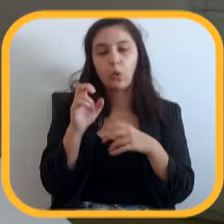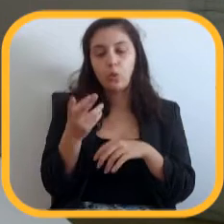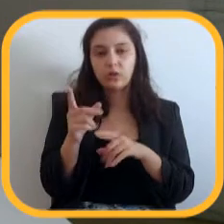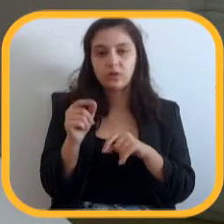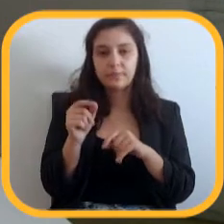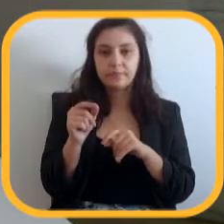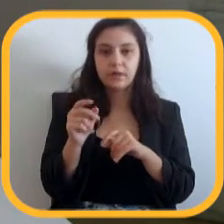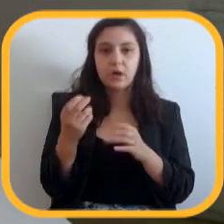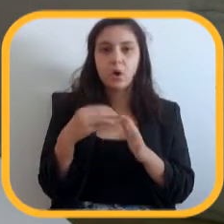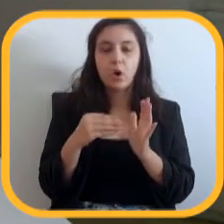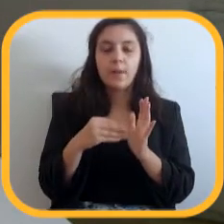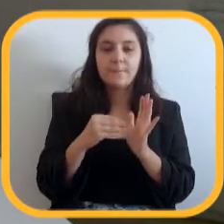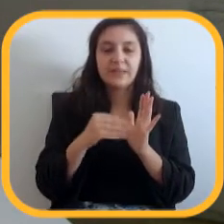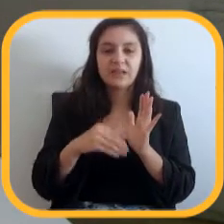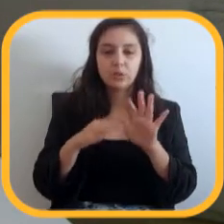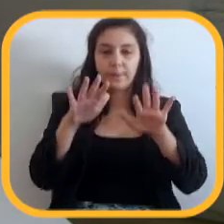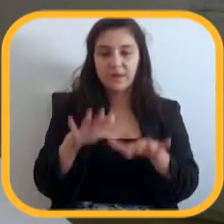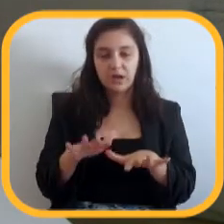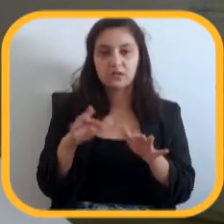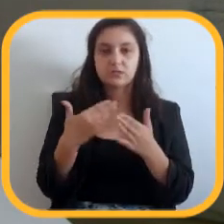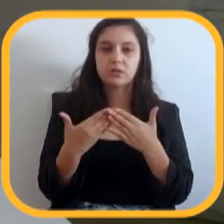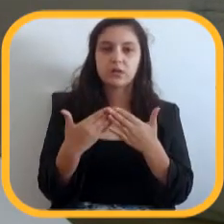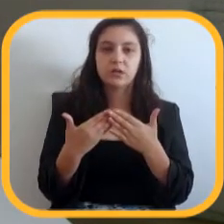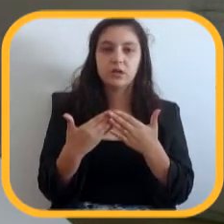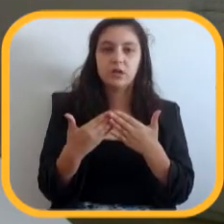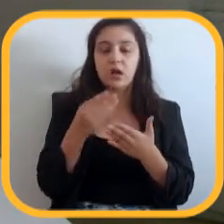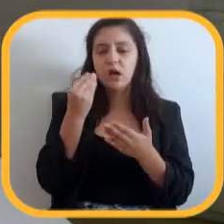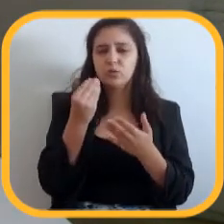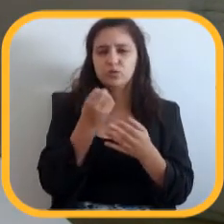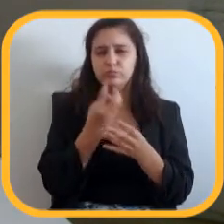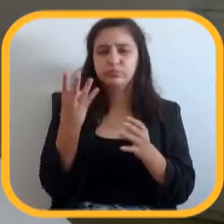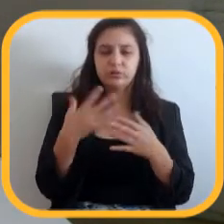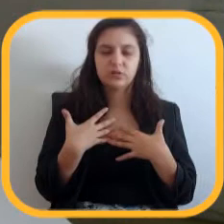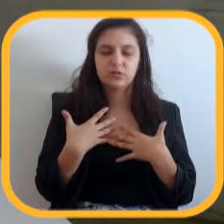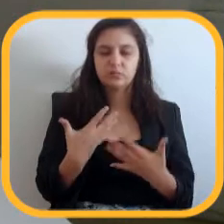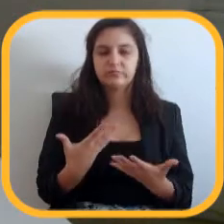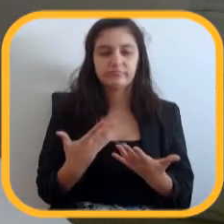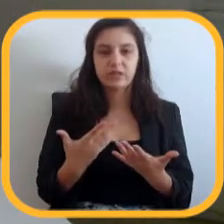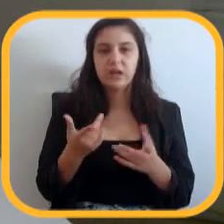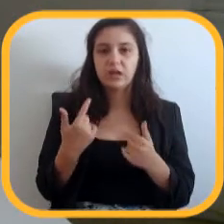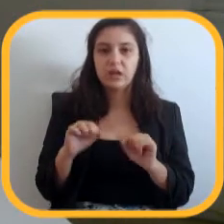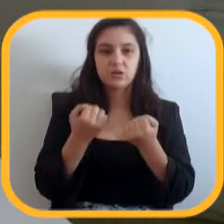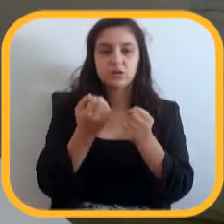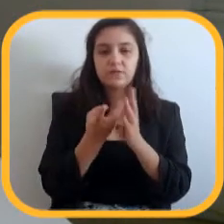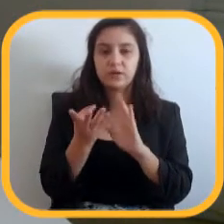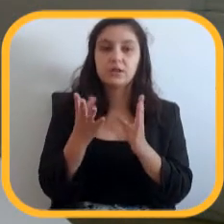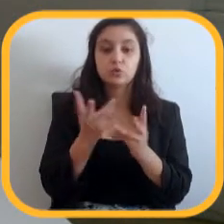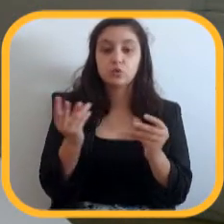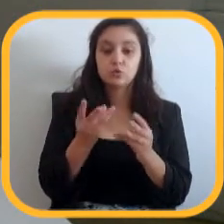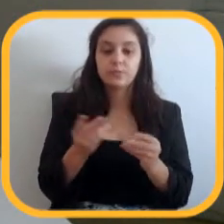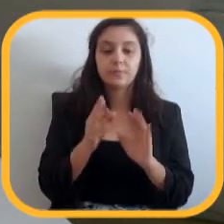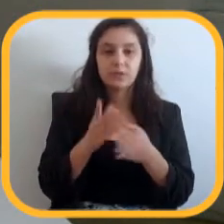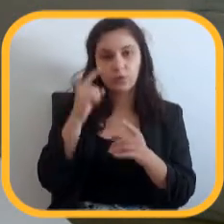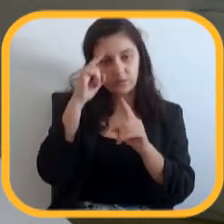que 80% dos alunos estão desmotivados e mais de 70% sofrem de ansiedade. Têm de ser encontradas